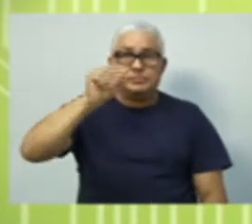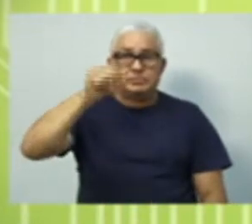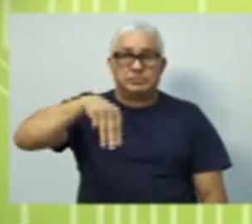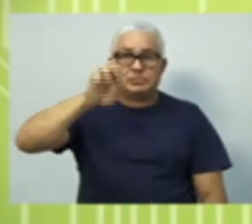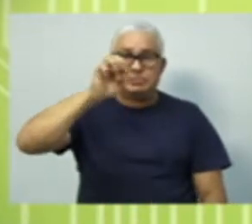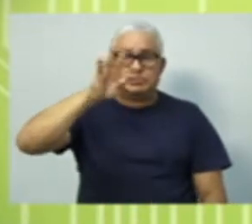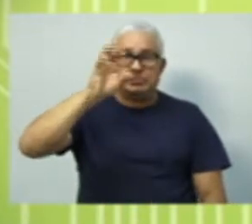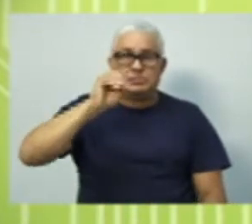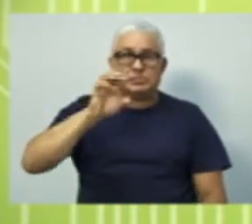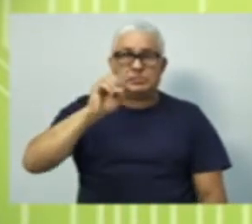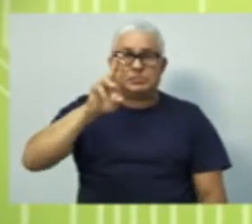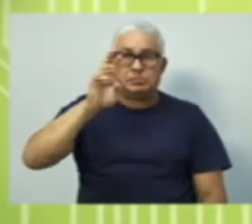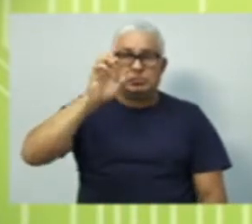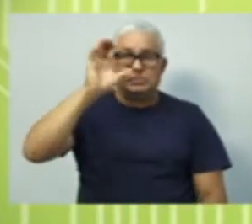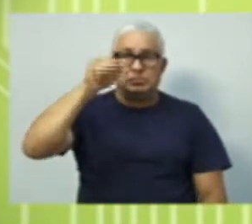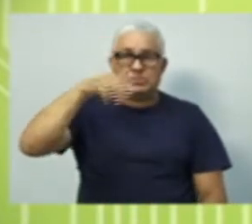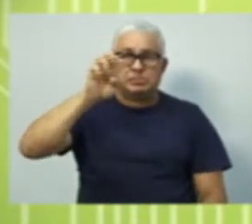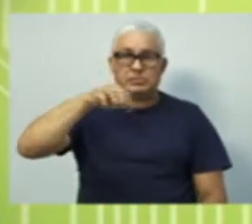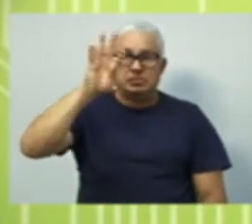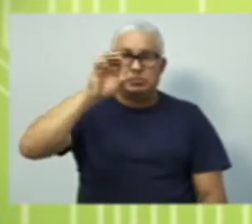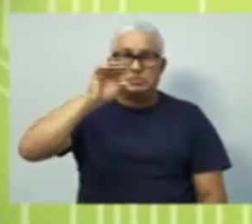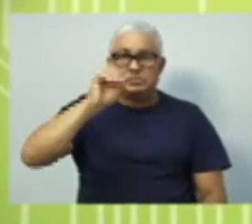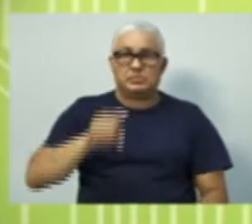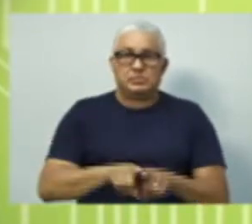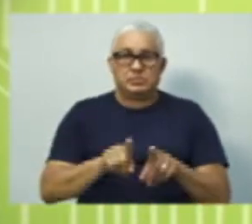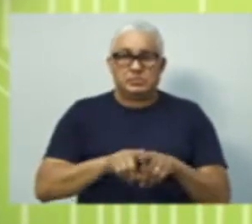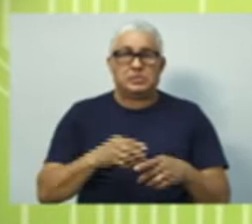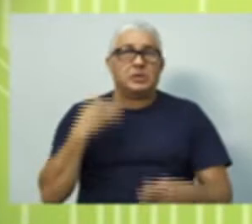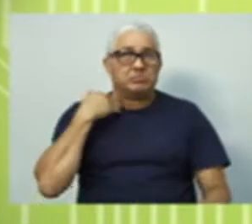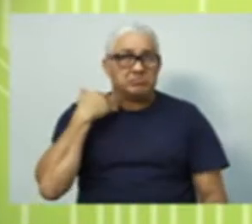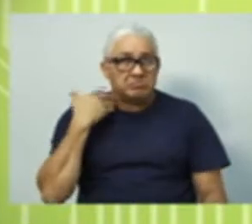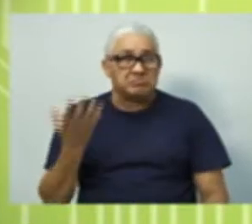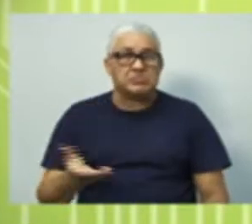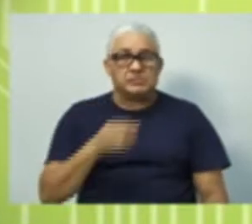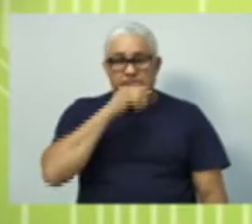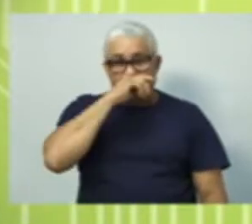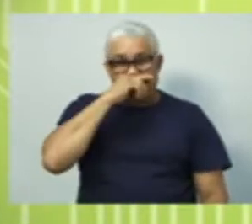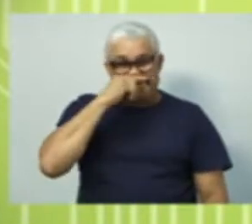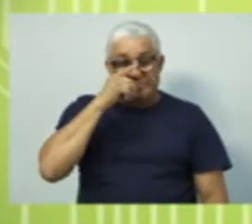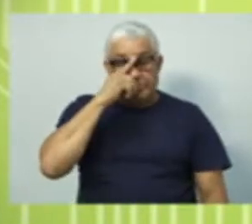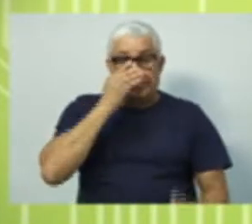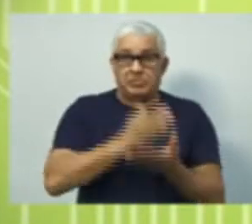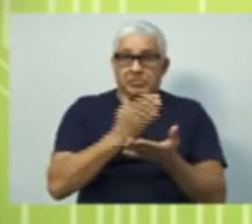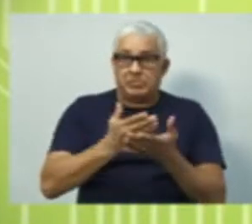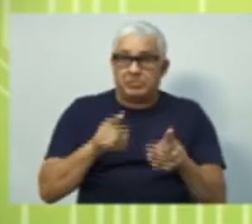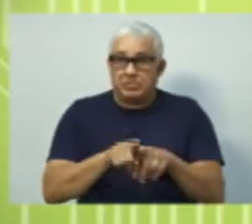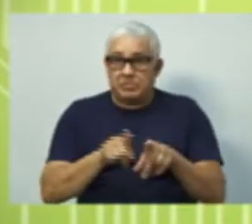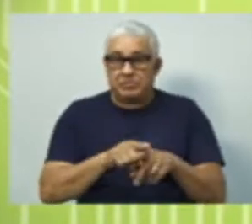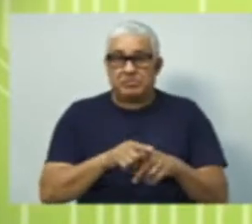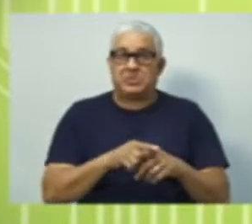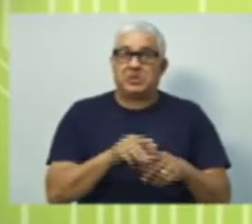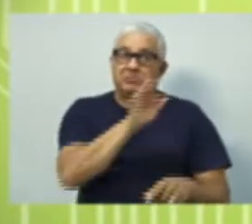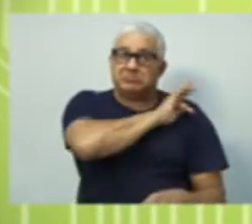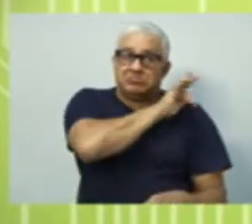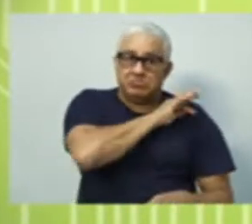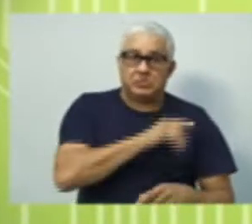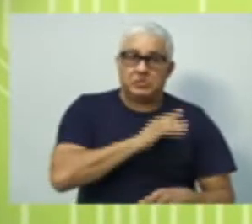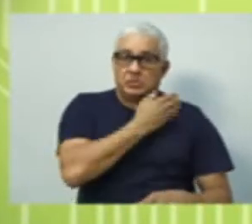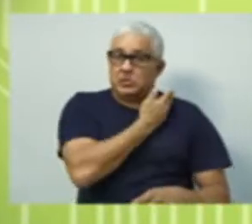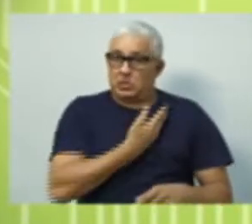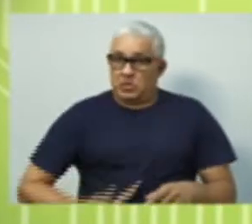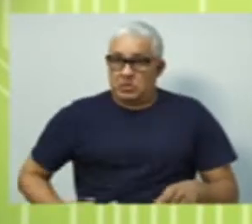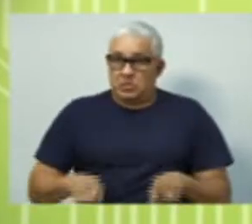financiamento bancário? Vou partir para o financiamento da própria instituição? Vou para um programa de governo? Vou me inscrever em programas que dão